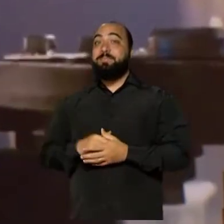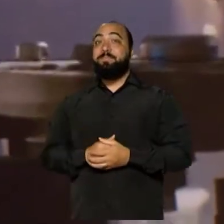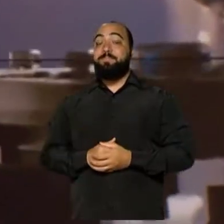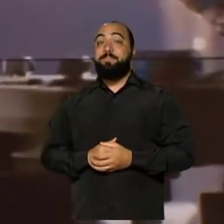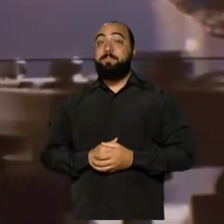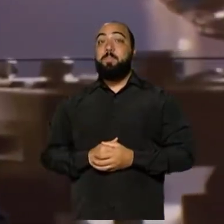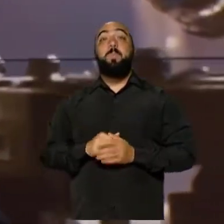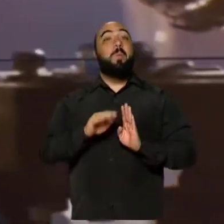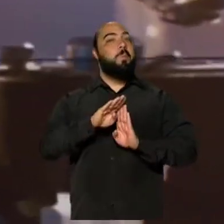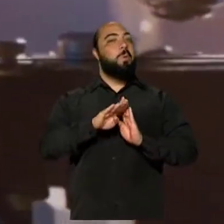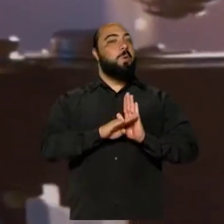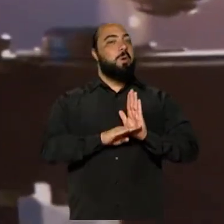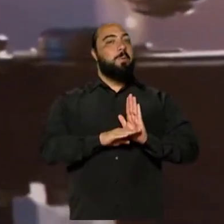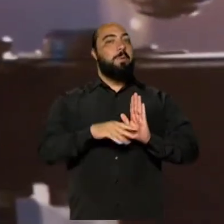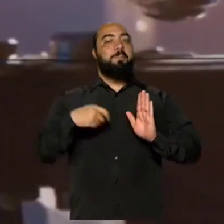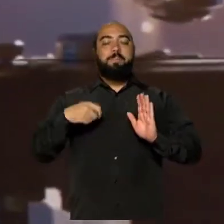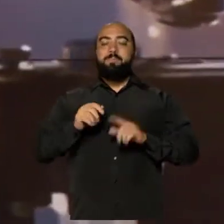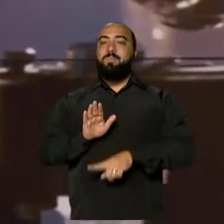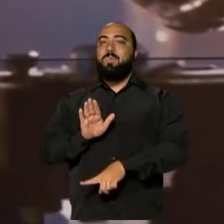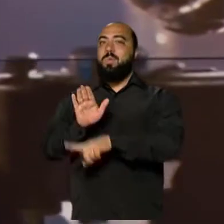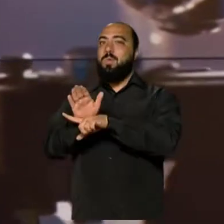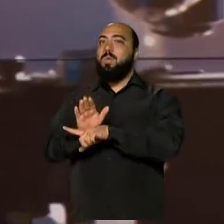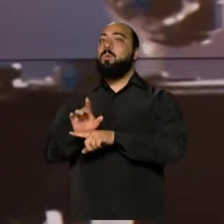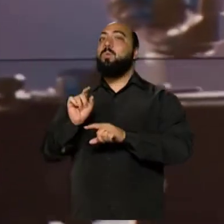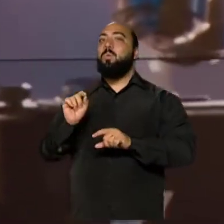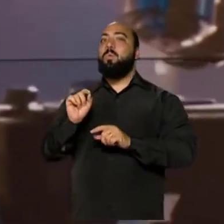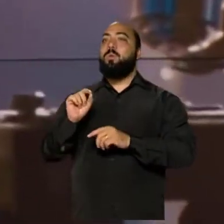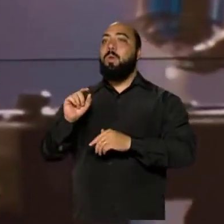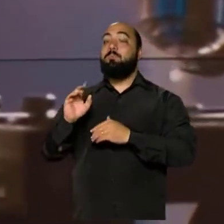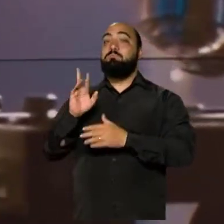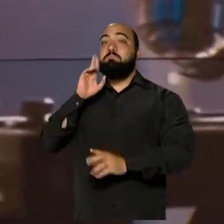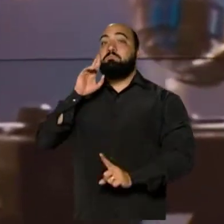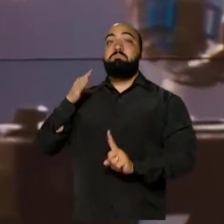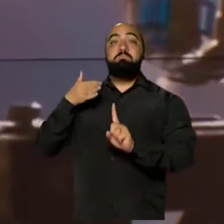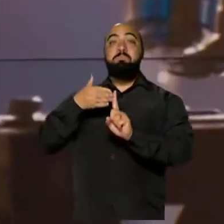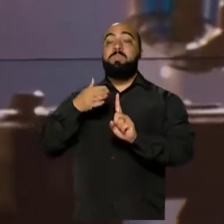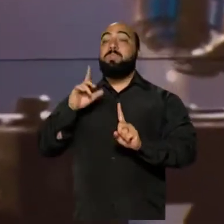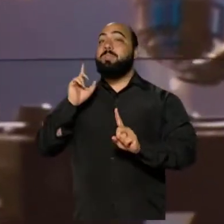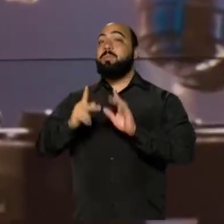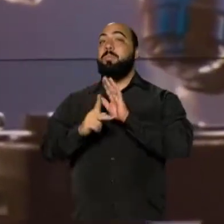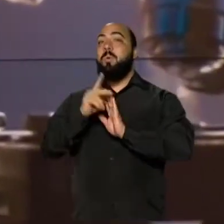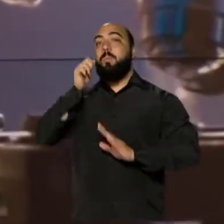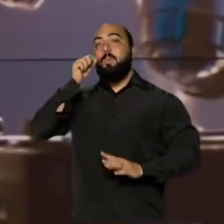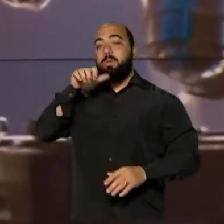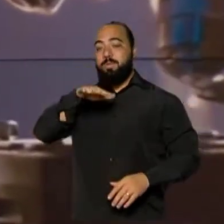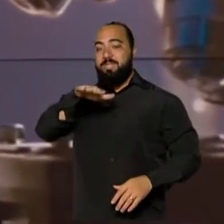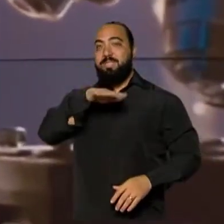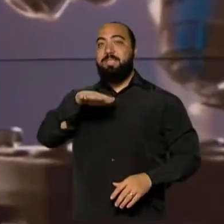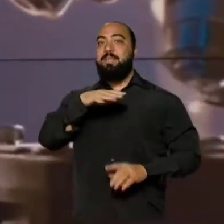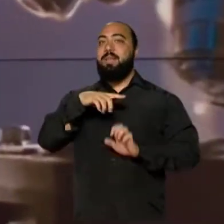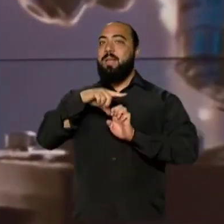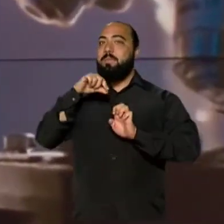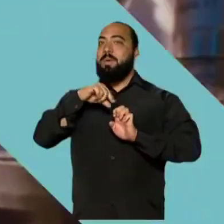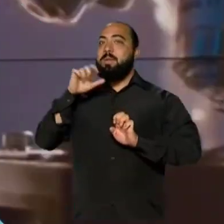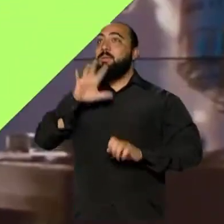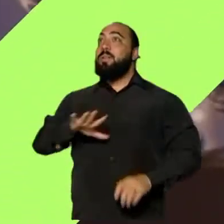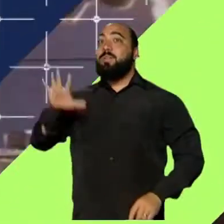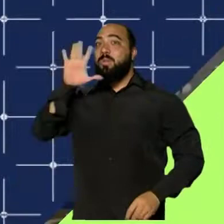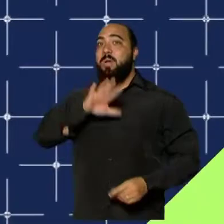O programa deve contribuir para o aumento da representatividade feminina no cenário empreendedor